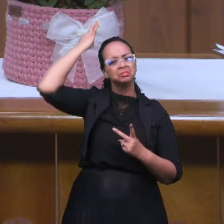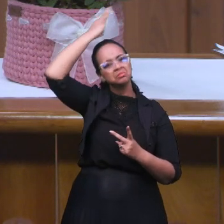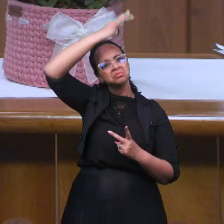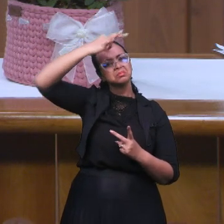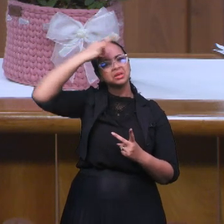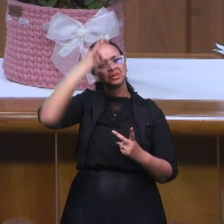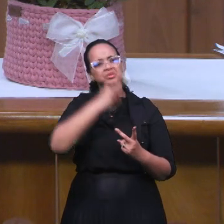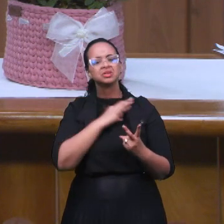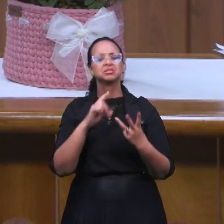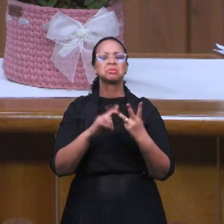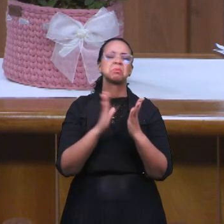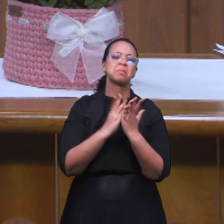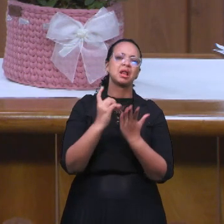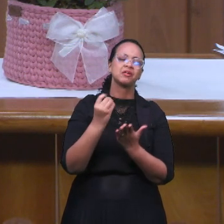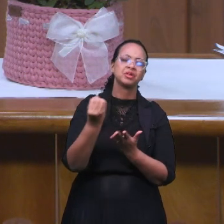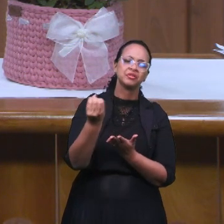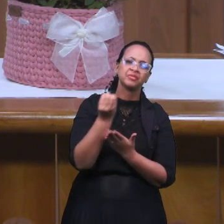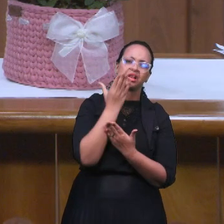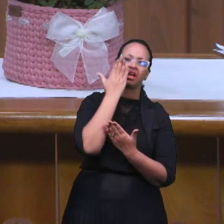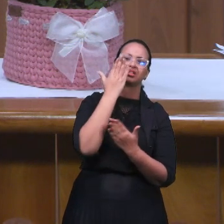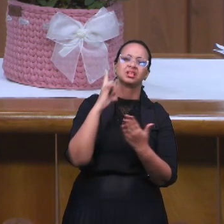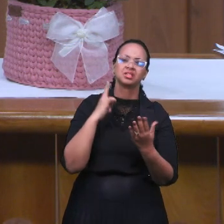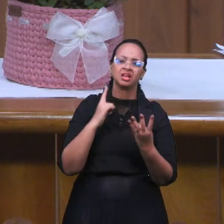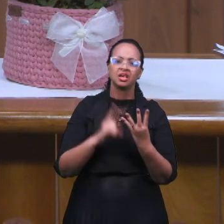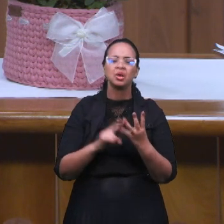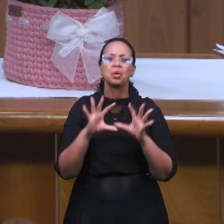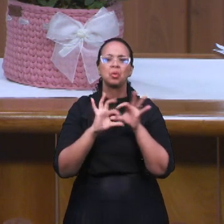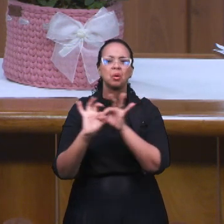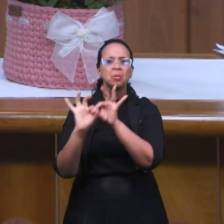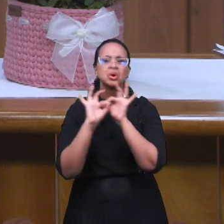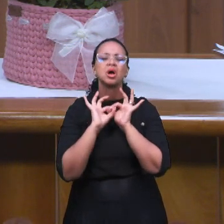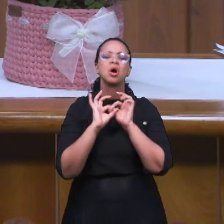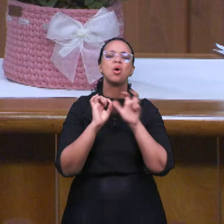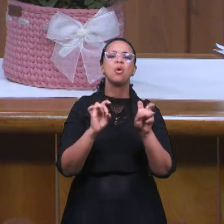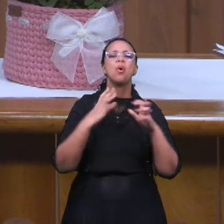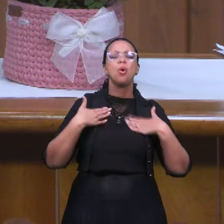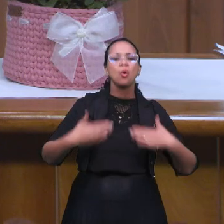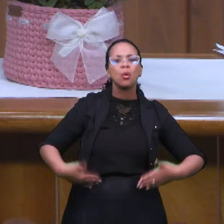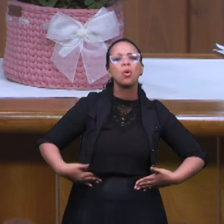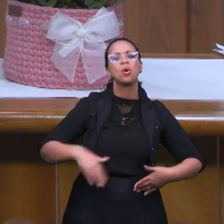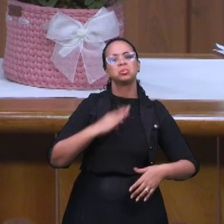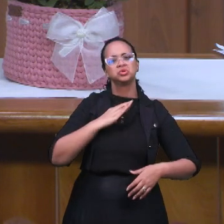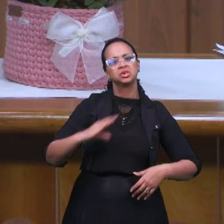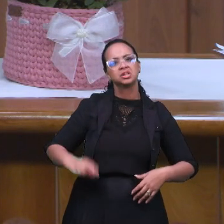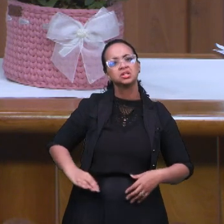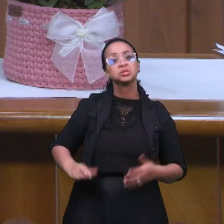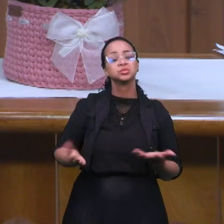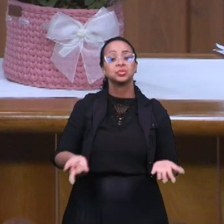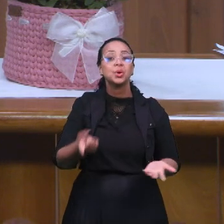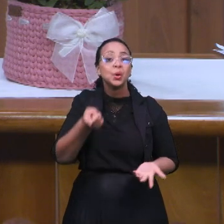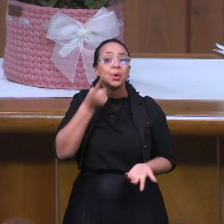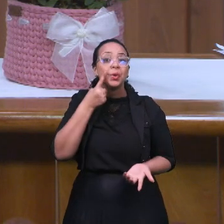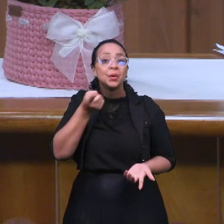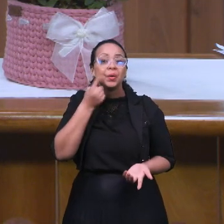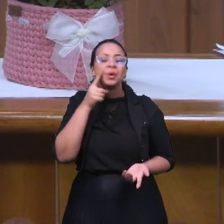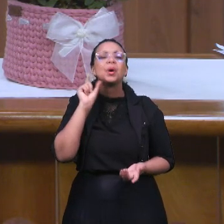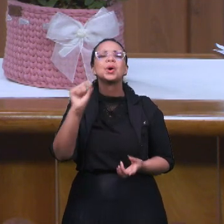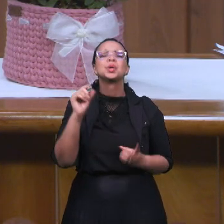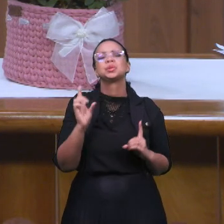palavra revelada, e os irmãos, a comunhão, o corpo de Cristo. Então, vejam só, são as